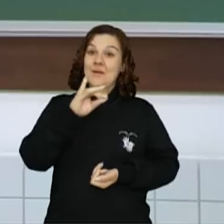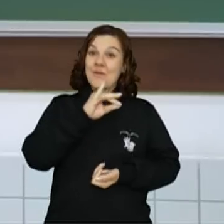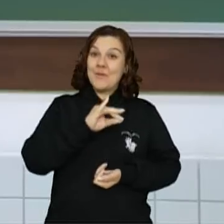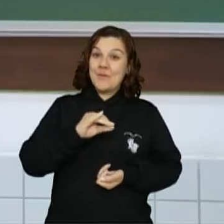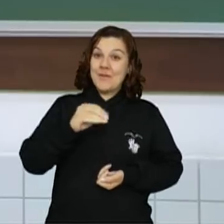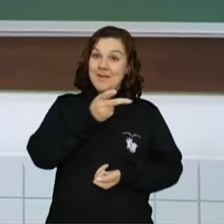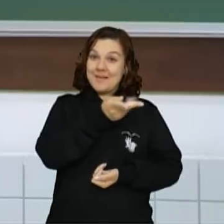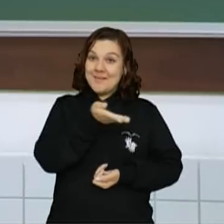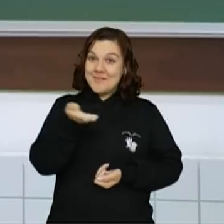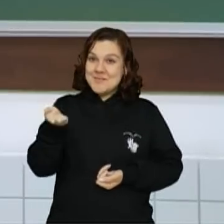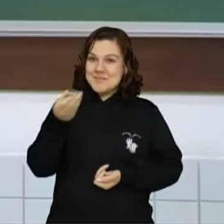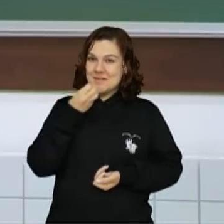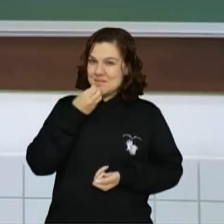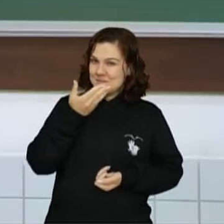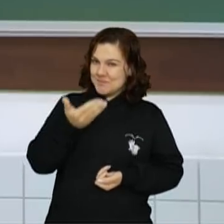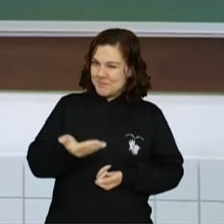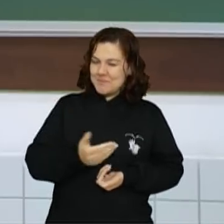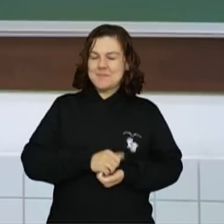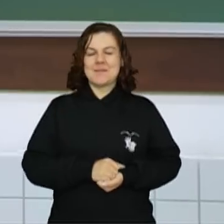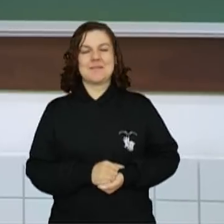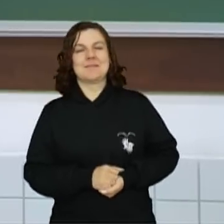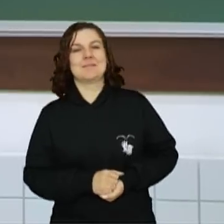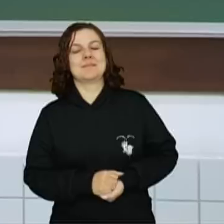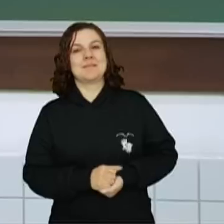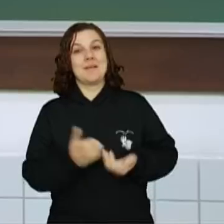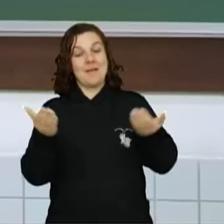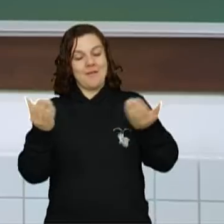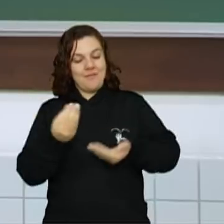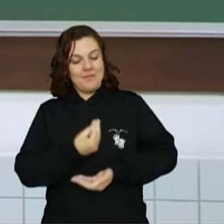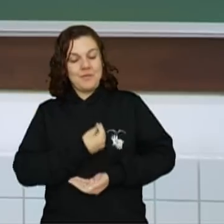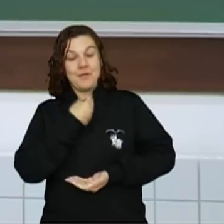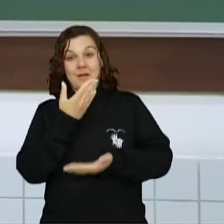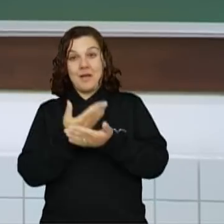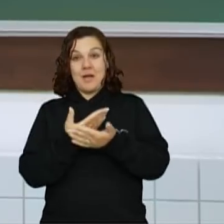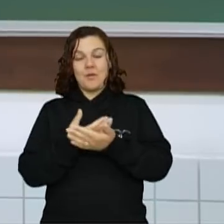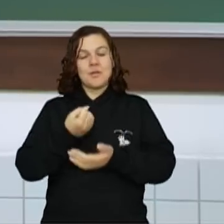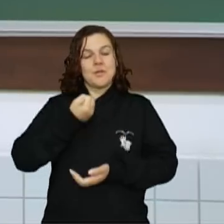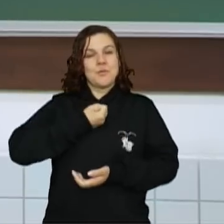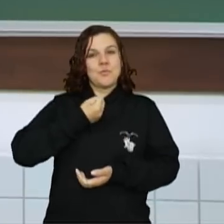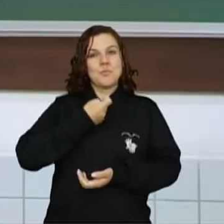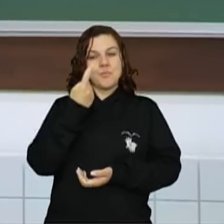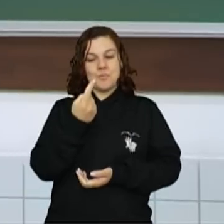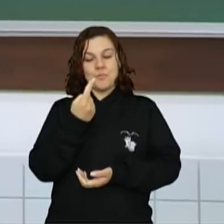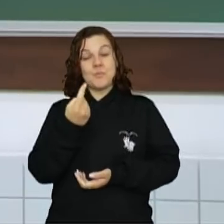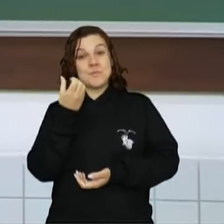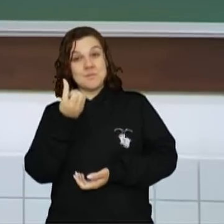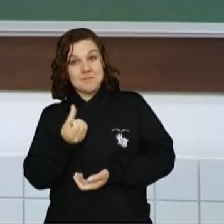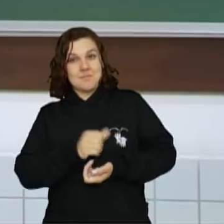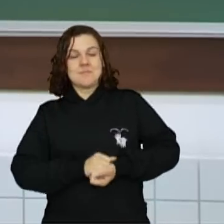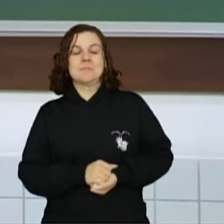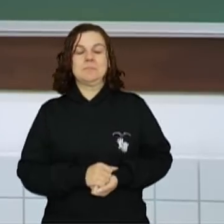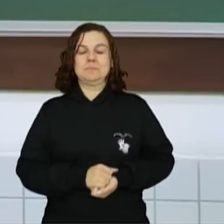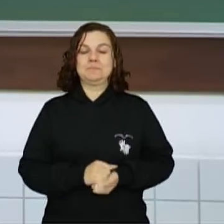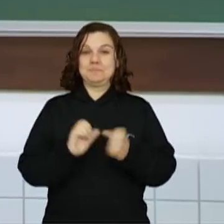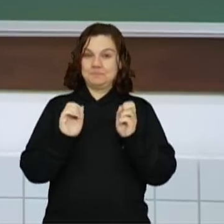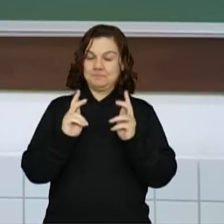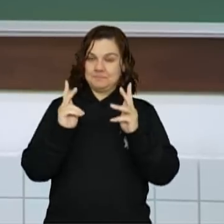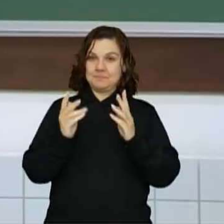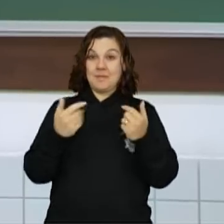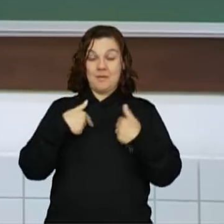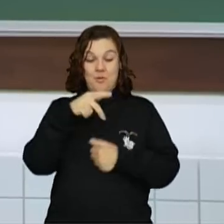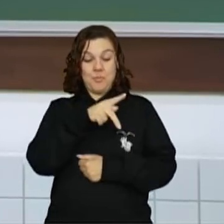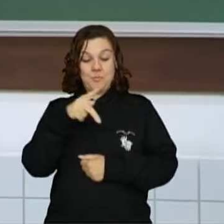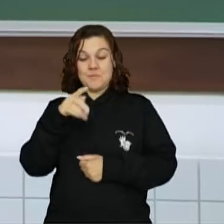Olá pessoal, tudo bem com vocês? Estamos aqui na aula de número 116, ok?